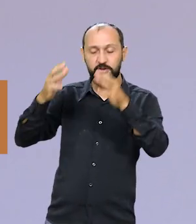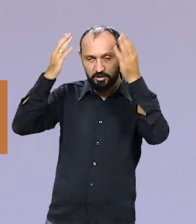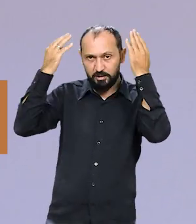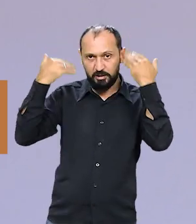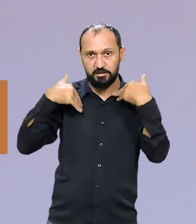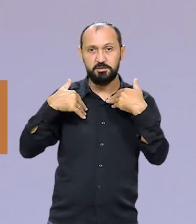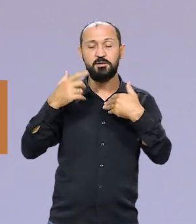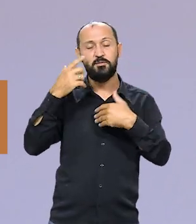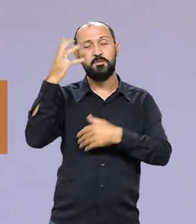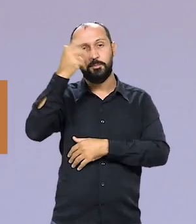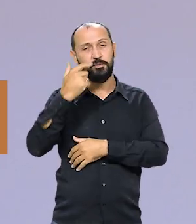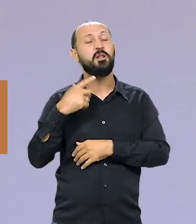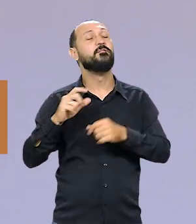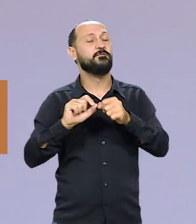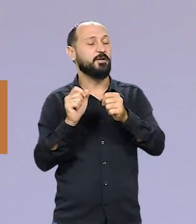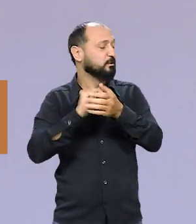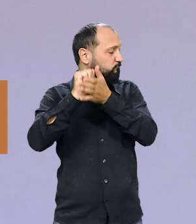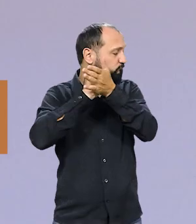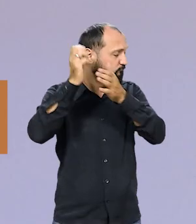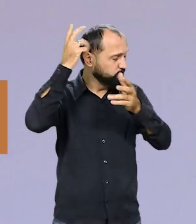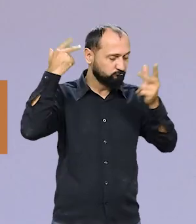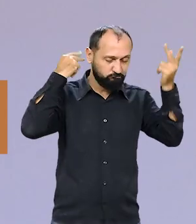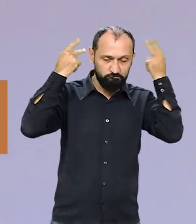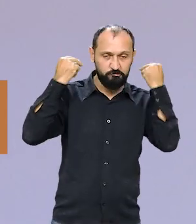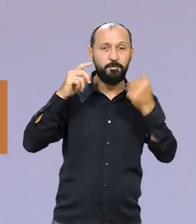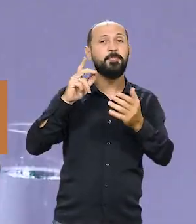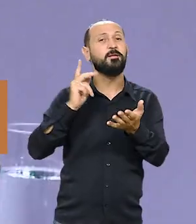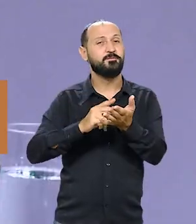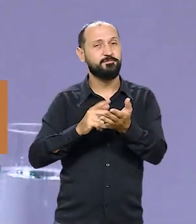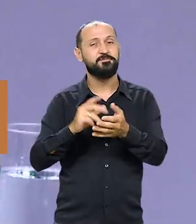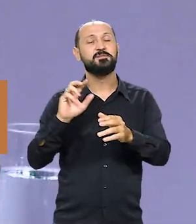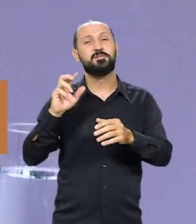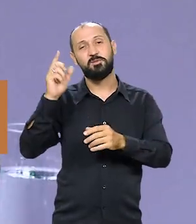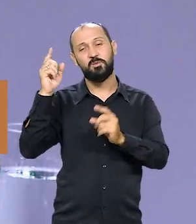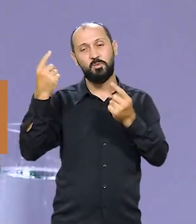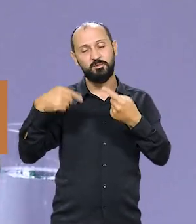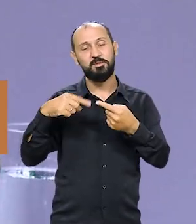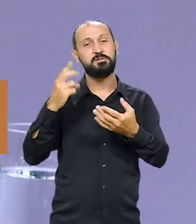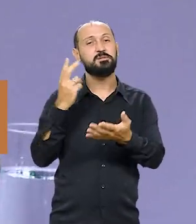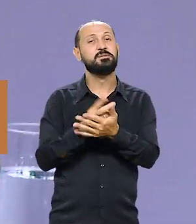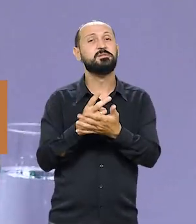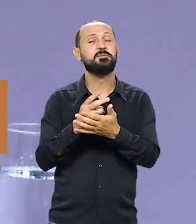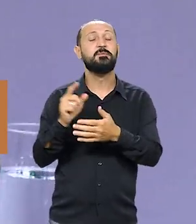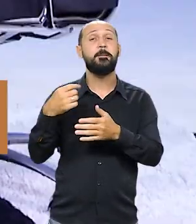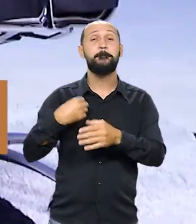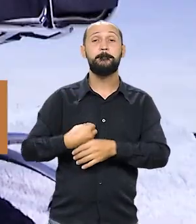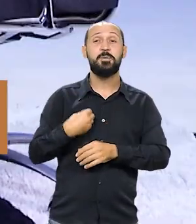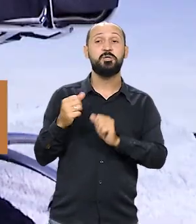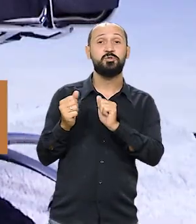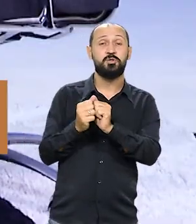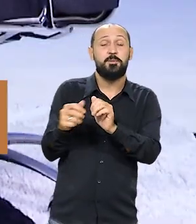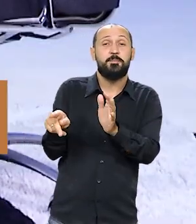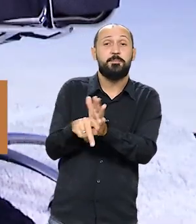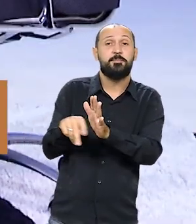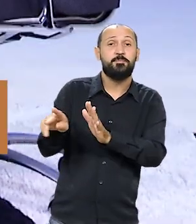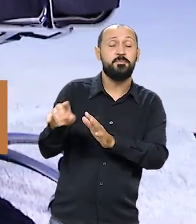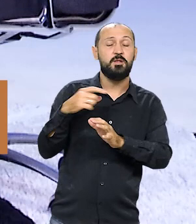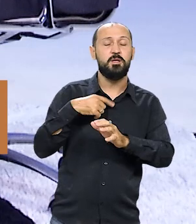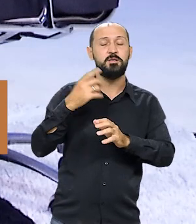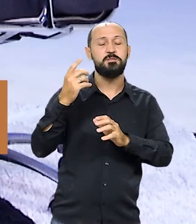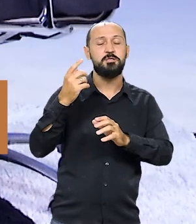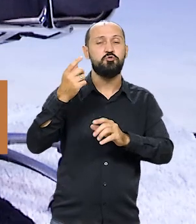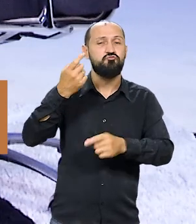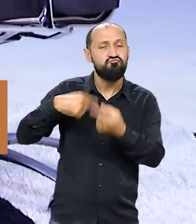filho, deixa crescer o cabelo, que vai ficar bonito. Aí ele vai e raspa. Né? É sempre o contrário. O adolescente, isso faz parte da